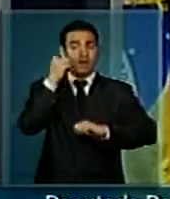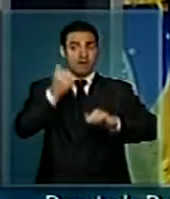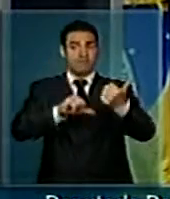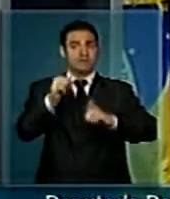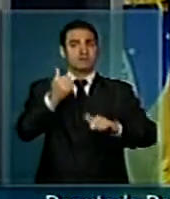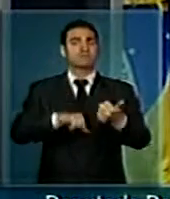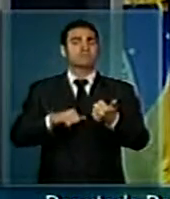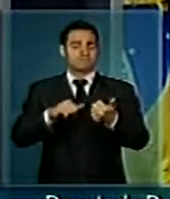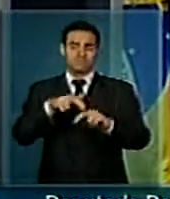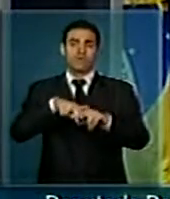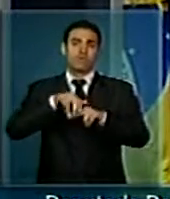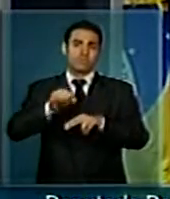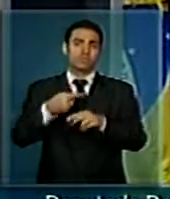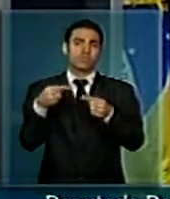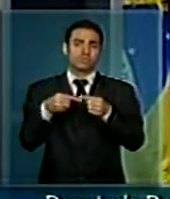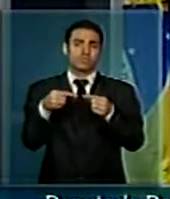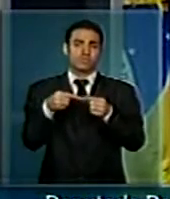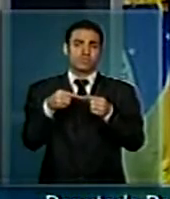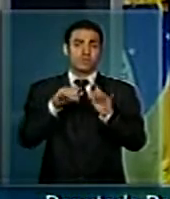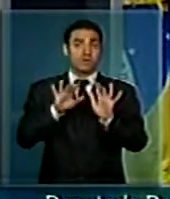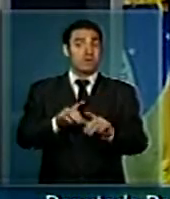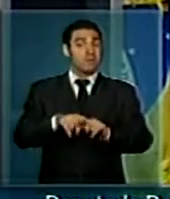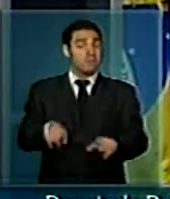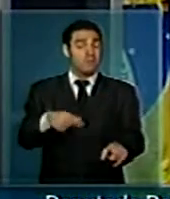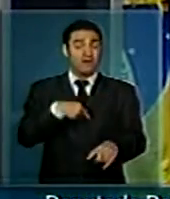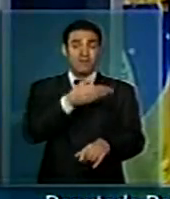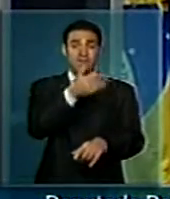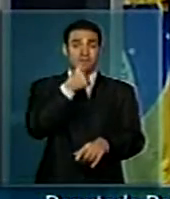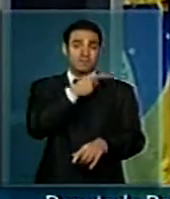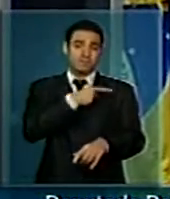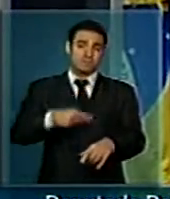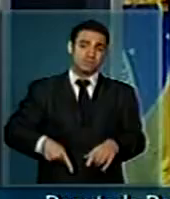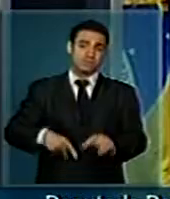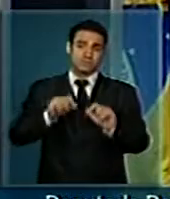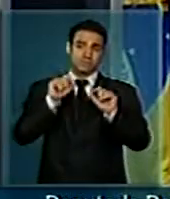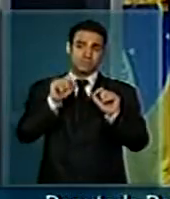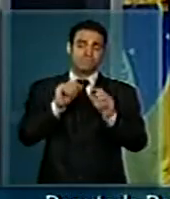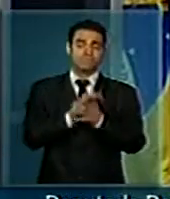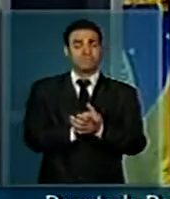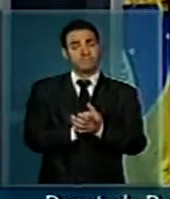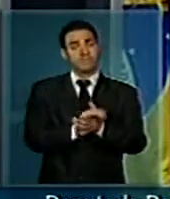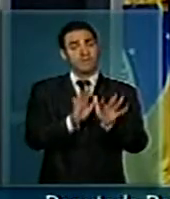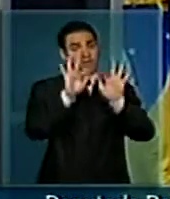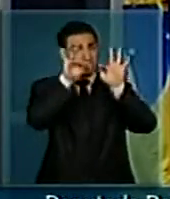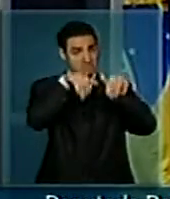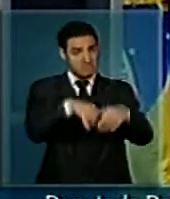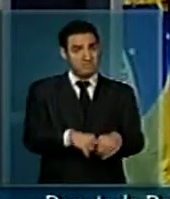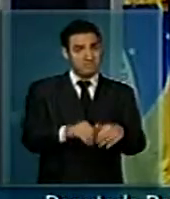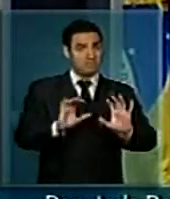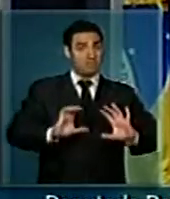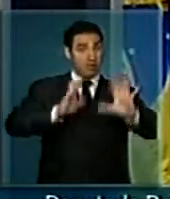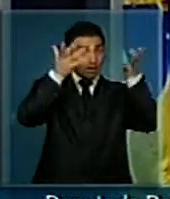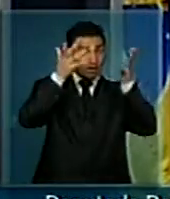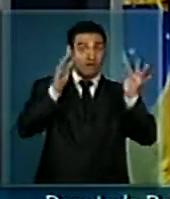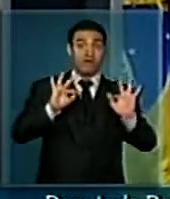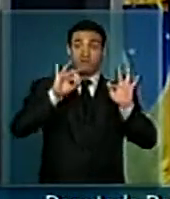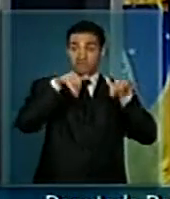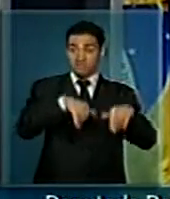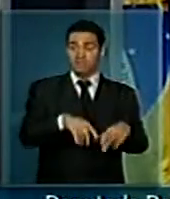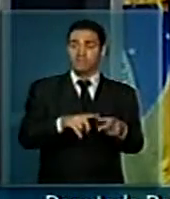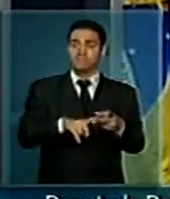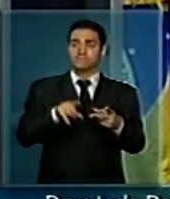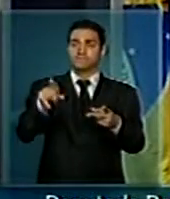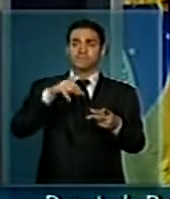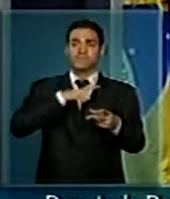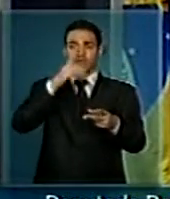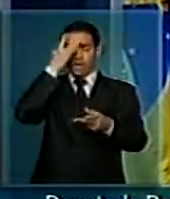avaliações. Mas, senhor Presidente, infelizmente, ao fecharem-se as cortinas, apagarem-se as luzes,